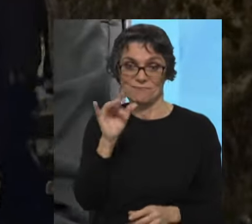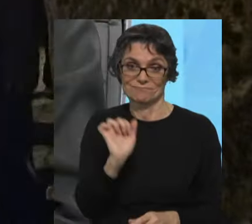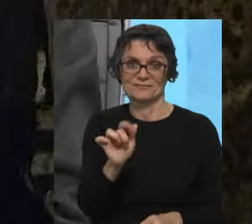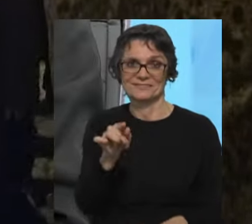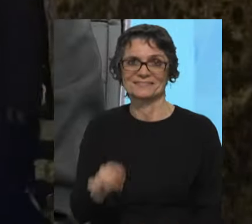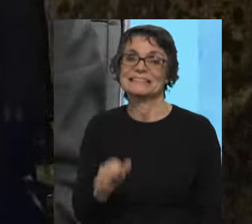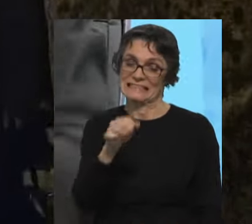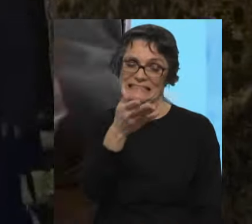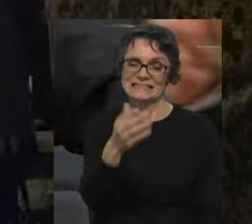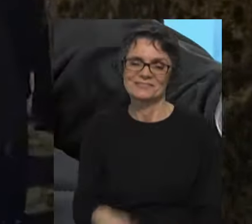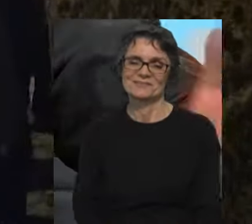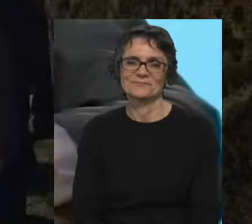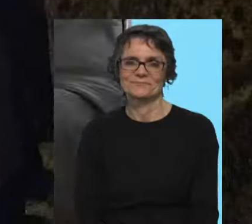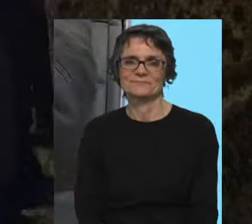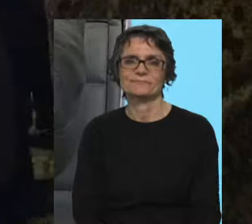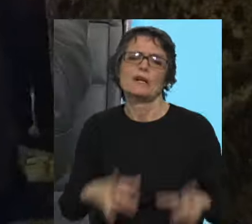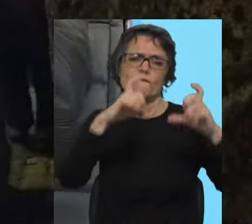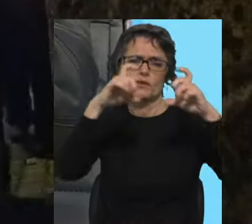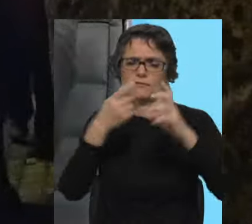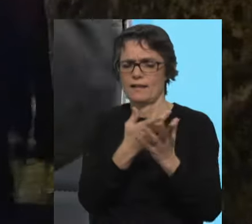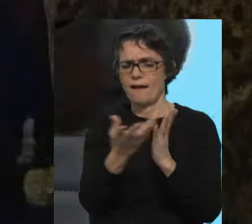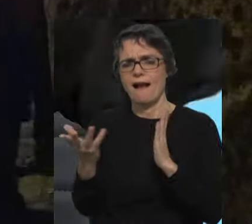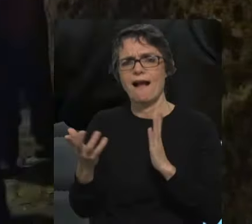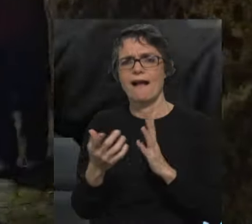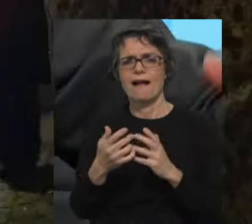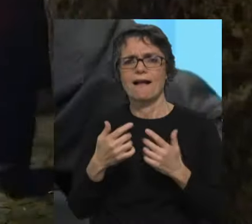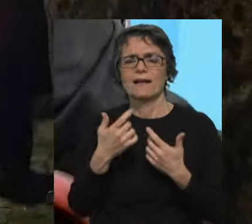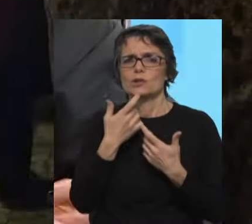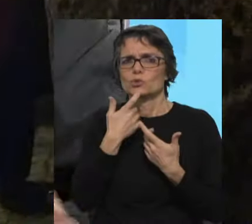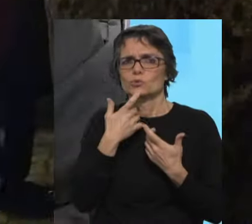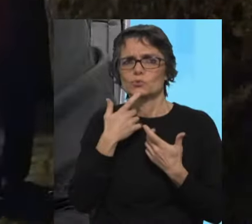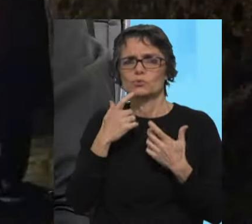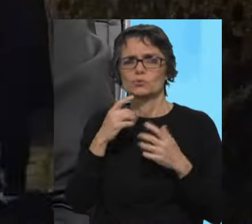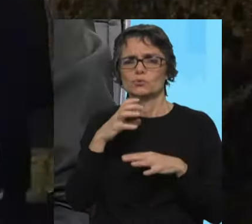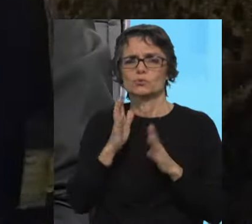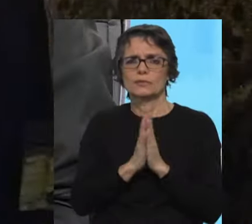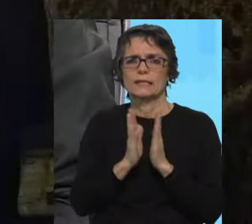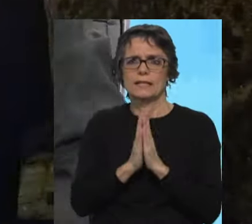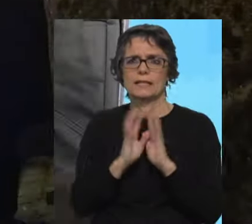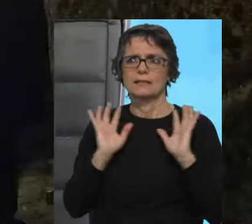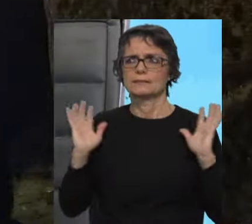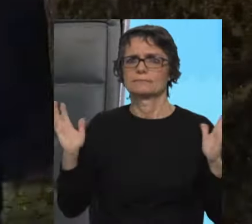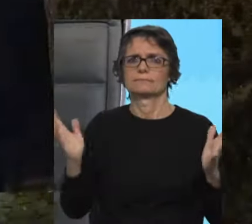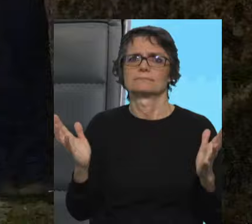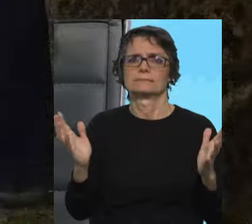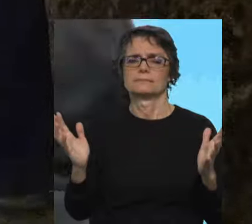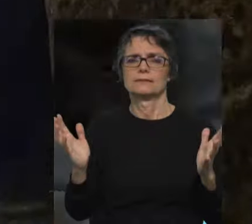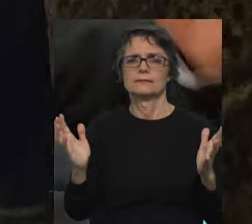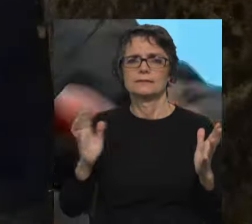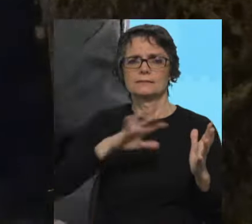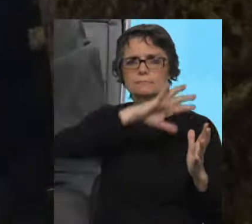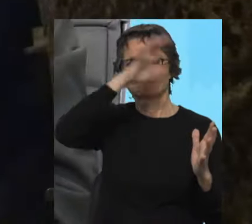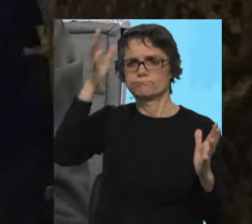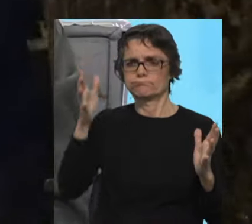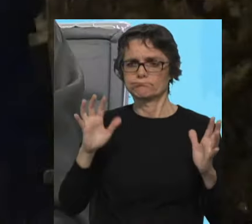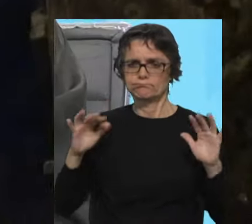que fotografias que mostram todo o adro um amplo adro da igreja e eh que fica totalmente cheio de